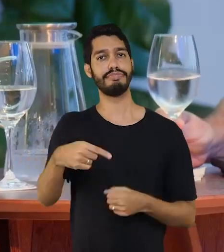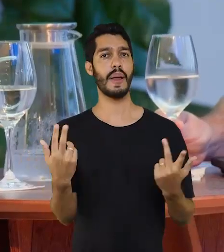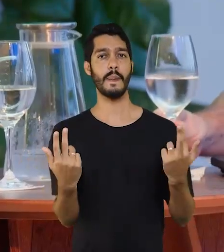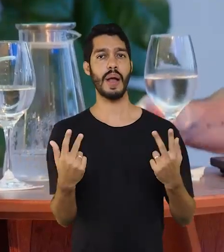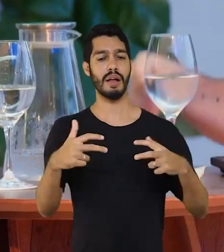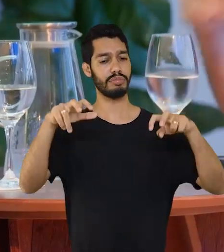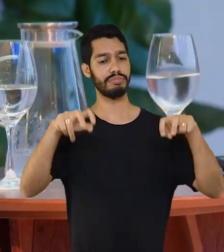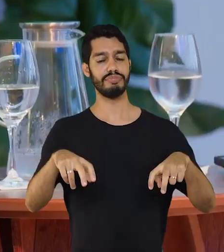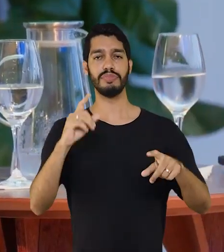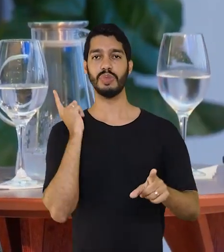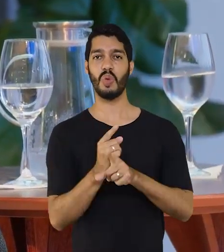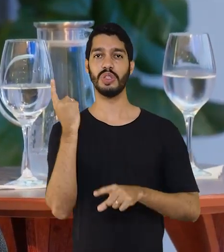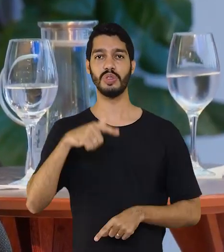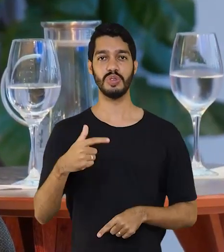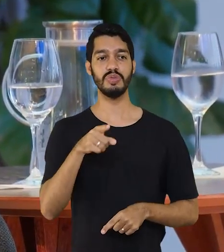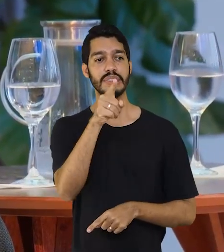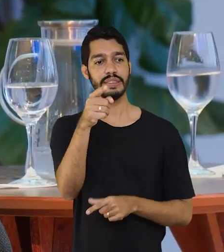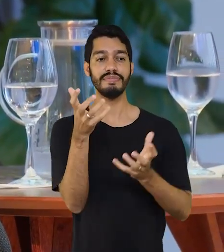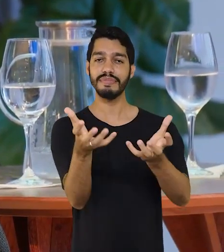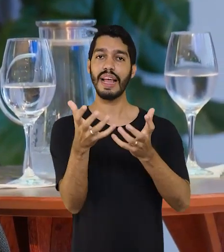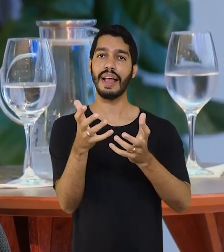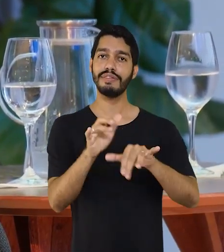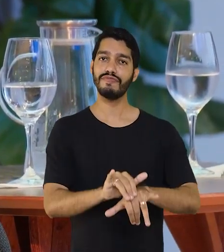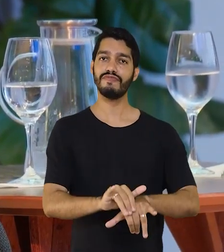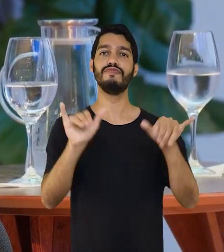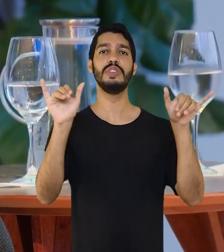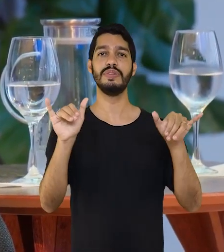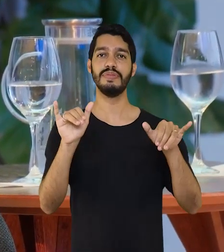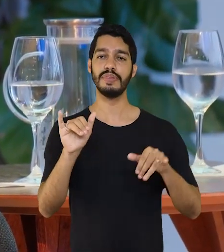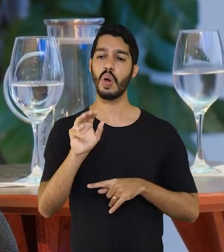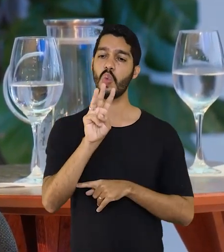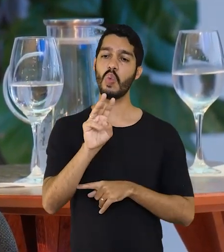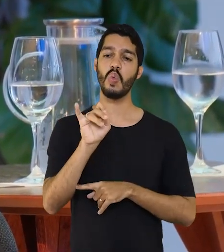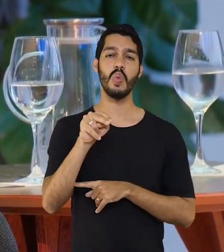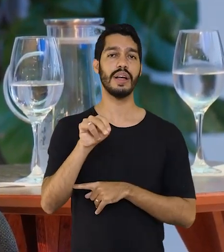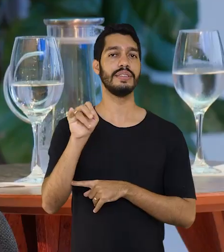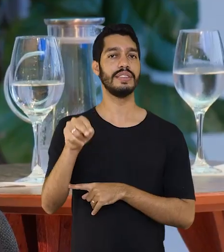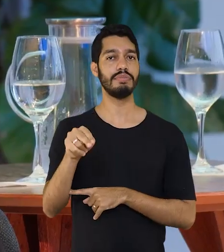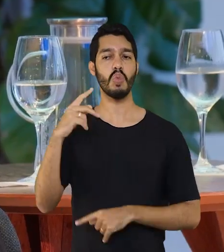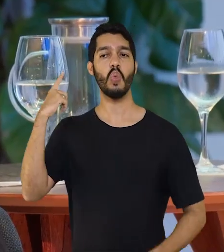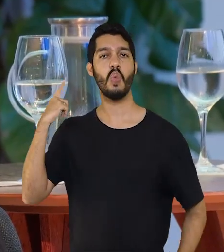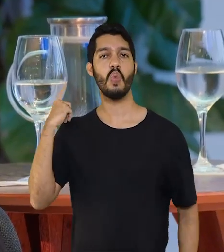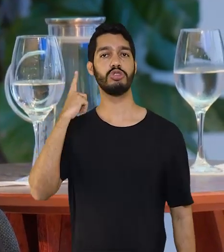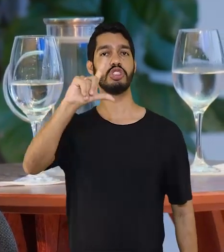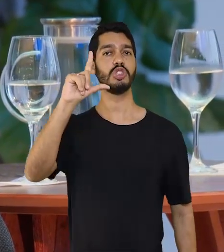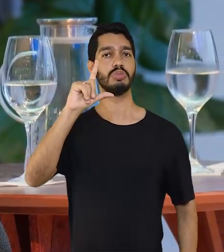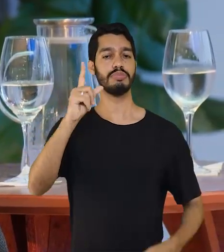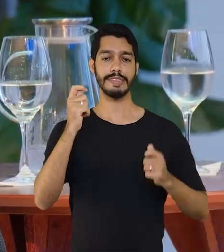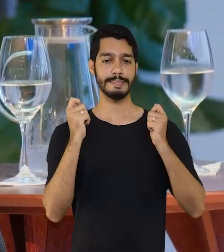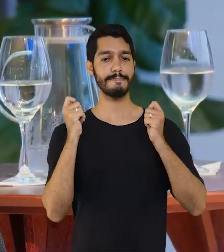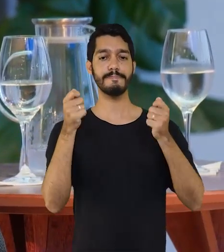aqui, o que você gostaria de dizer que a Winning entregou, que ela fez